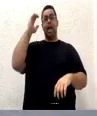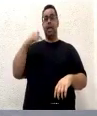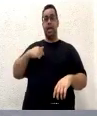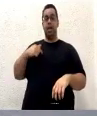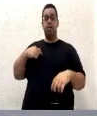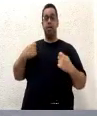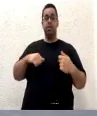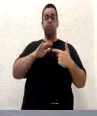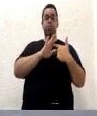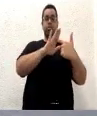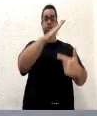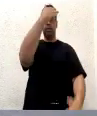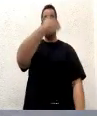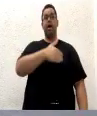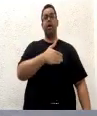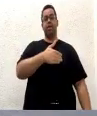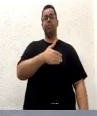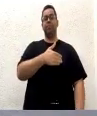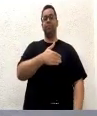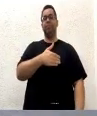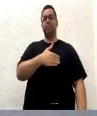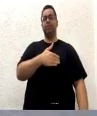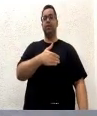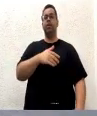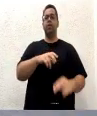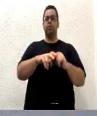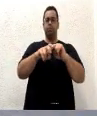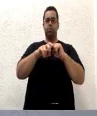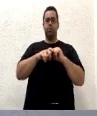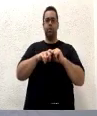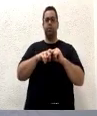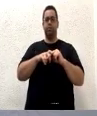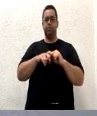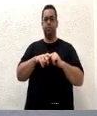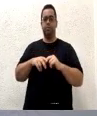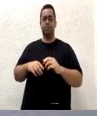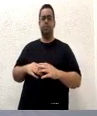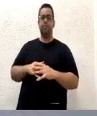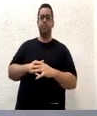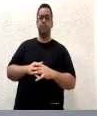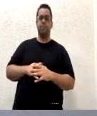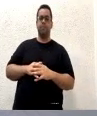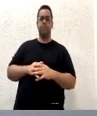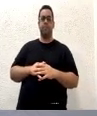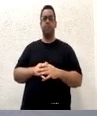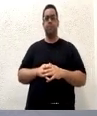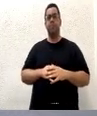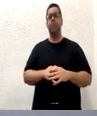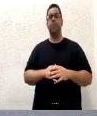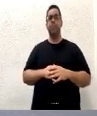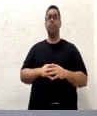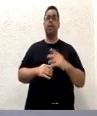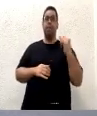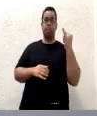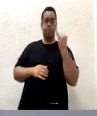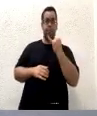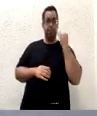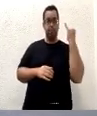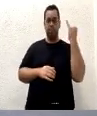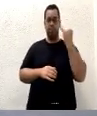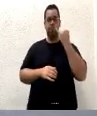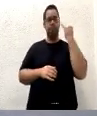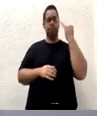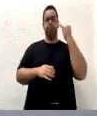não fica eficaz. Então, aí, assim, não adianta. Então, por isso que é totalmente importante a gente ter